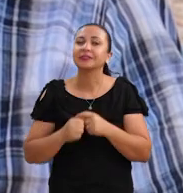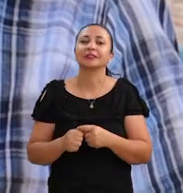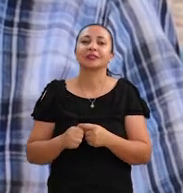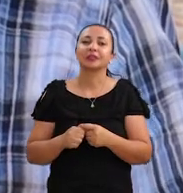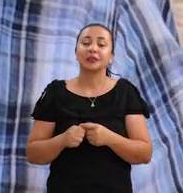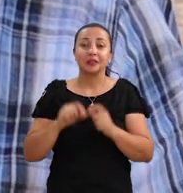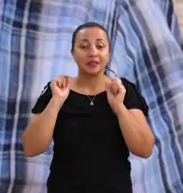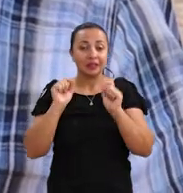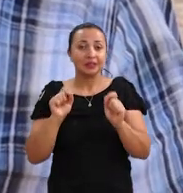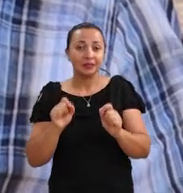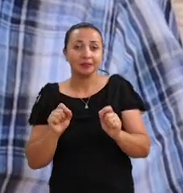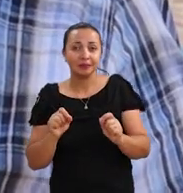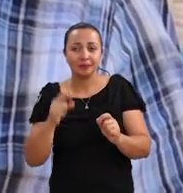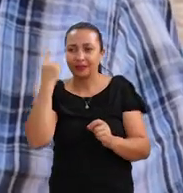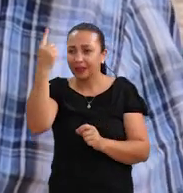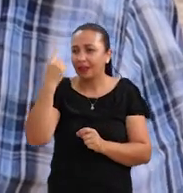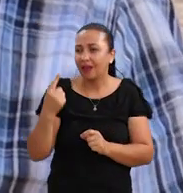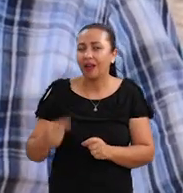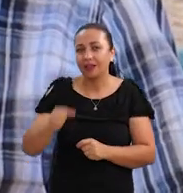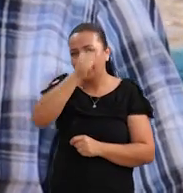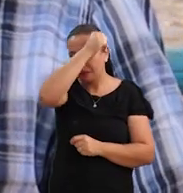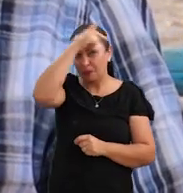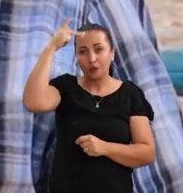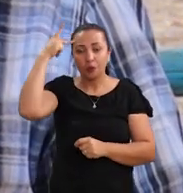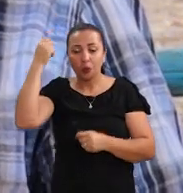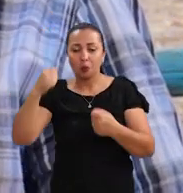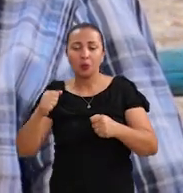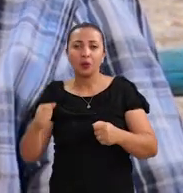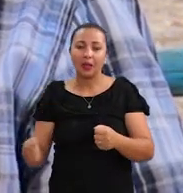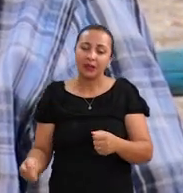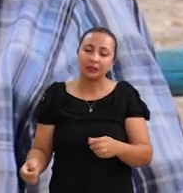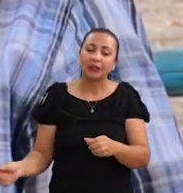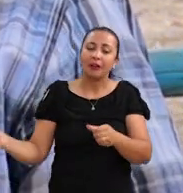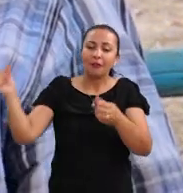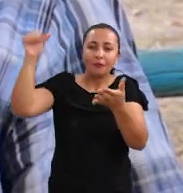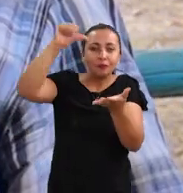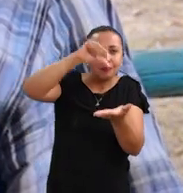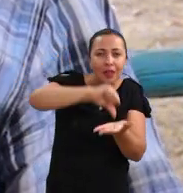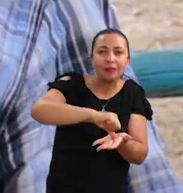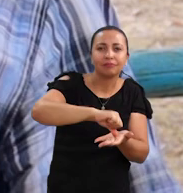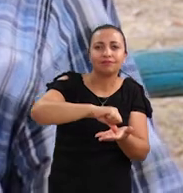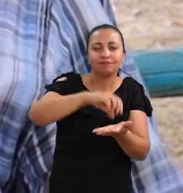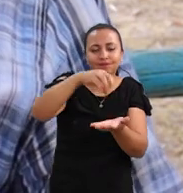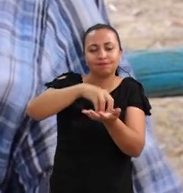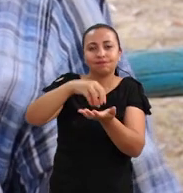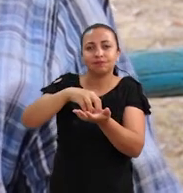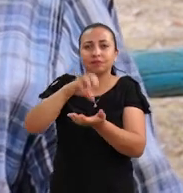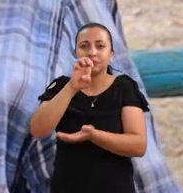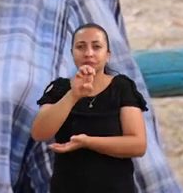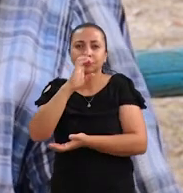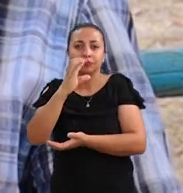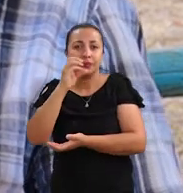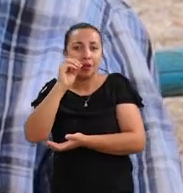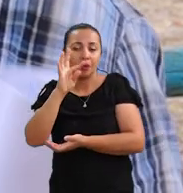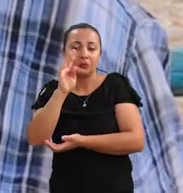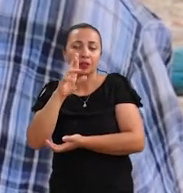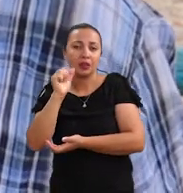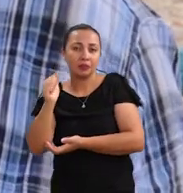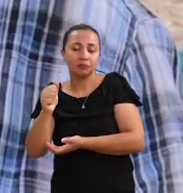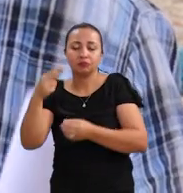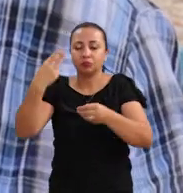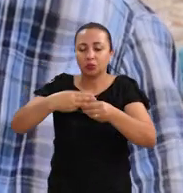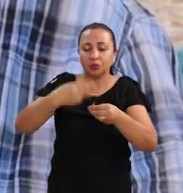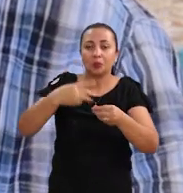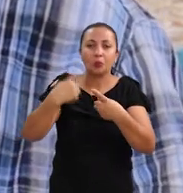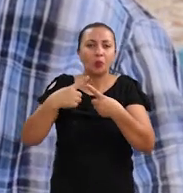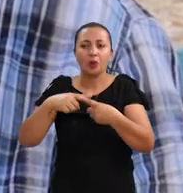necessário, se faz necessário, de que cada prefeitura pudesse instalar centros de ecoterapia municipal. Por quê? Todas as